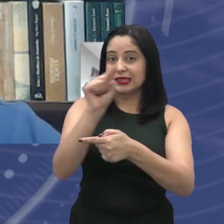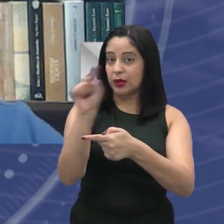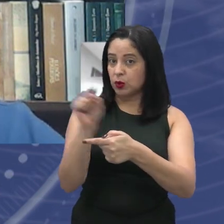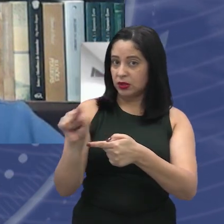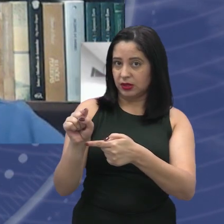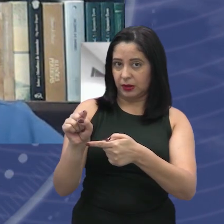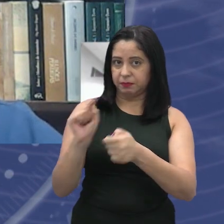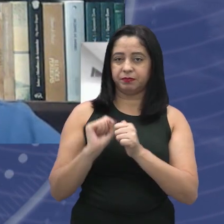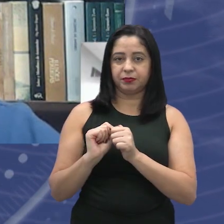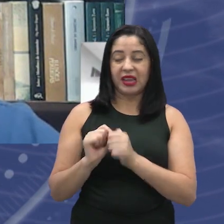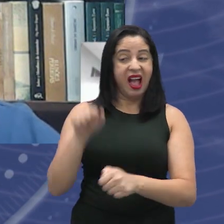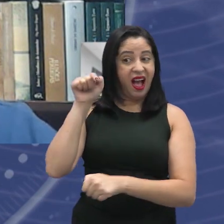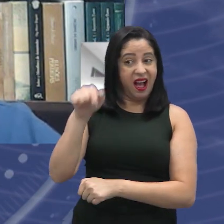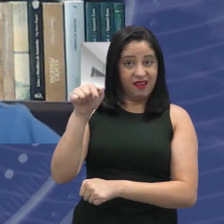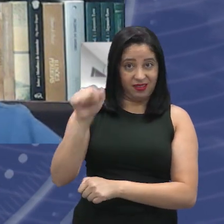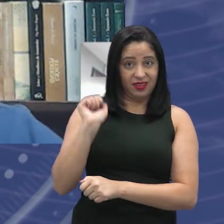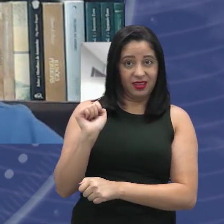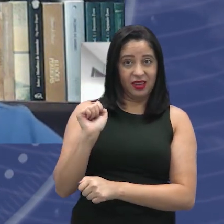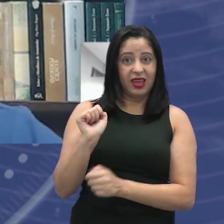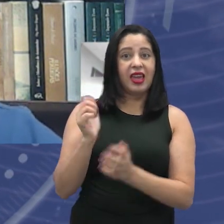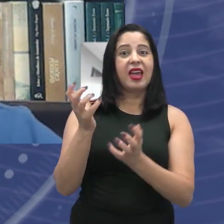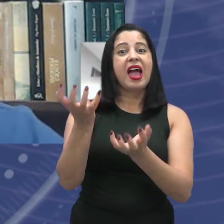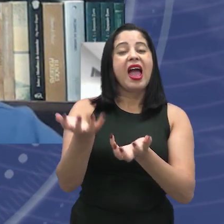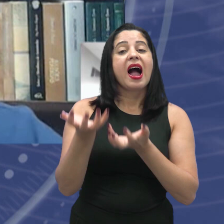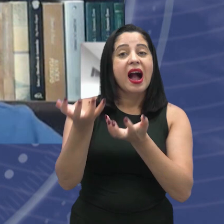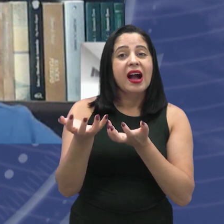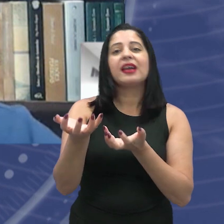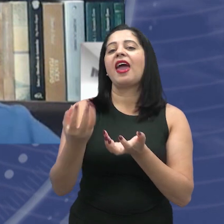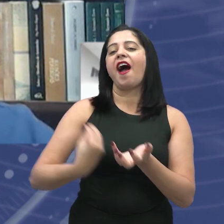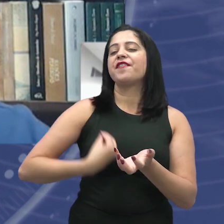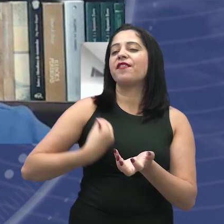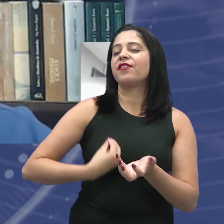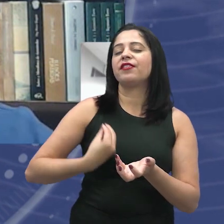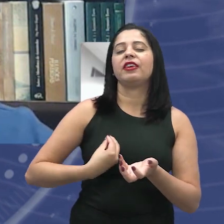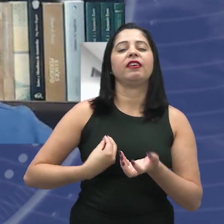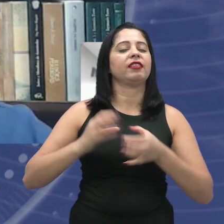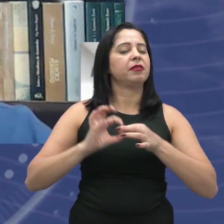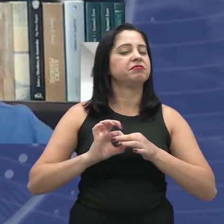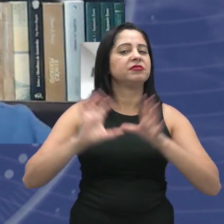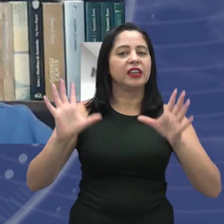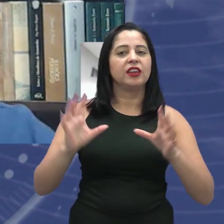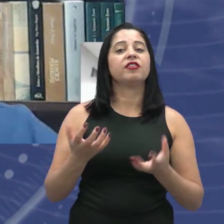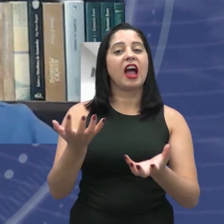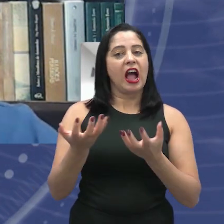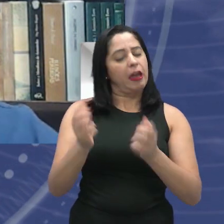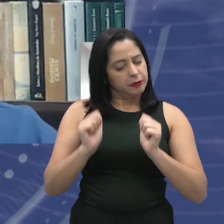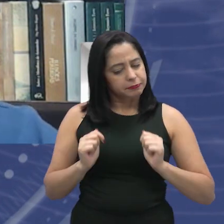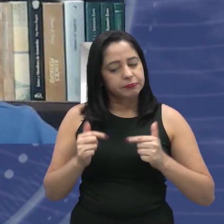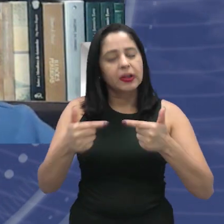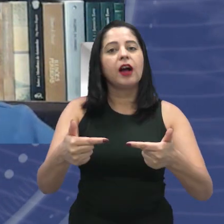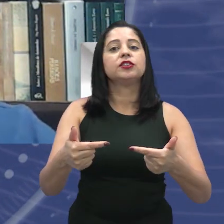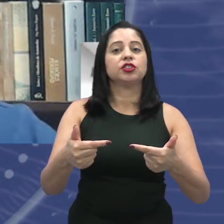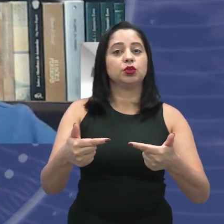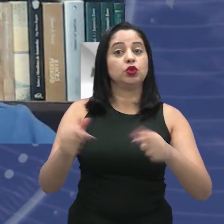geração, ela de fato, ela quer usufruir da vida, ela quer de fato ser proativa, ela